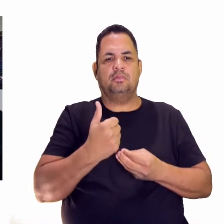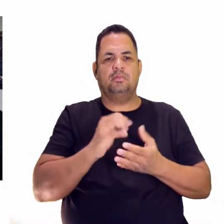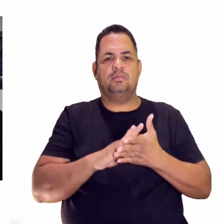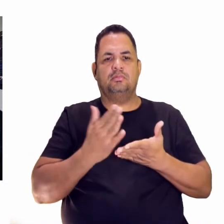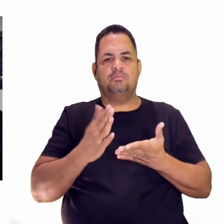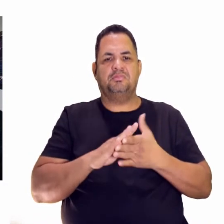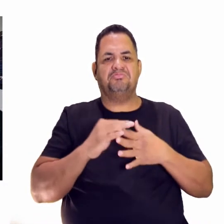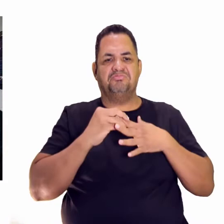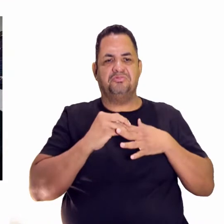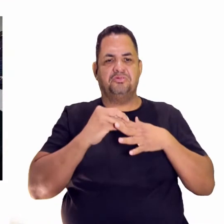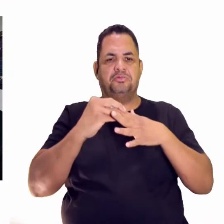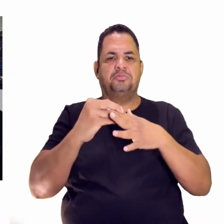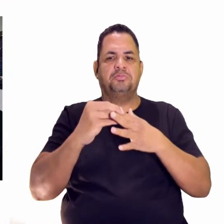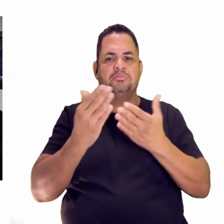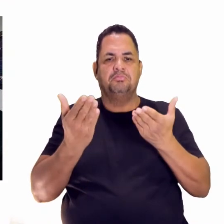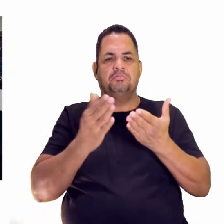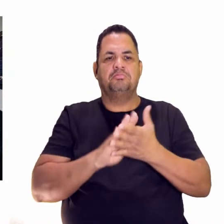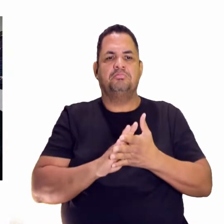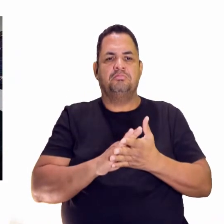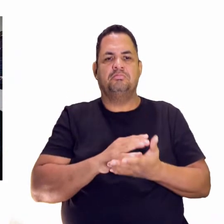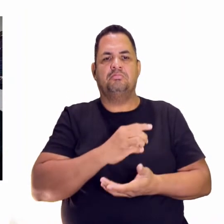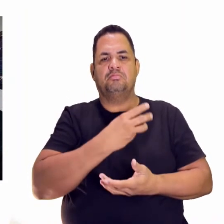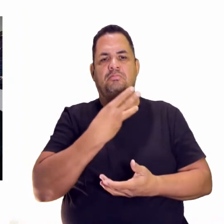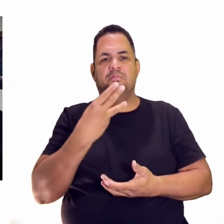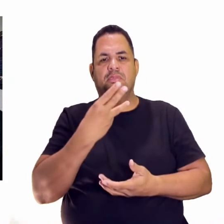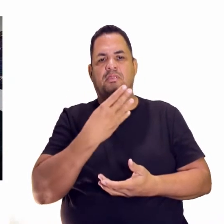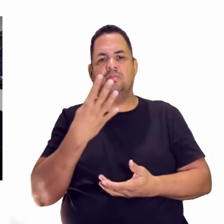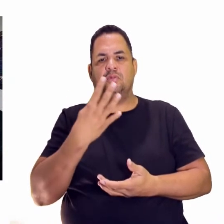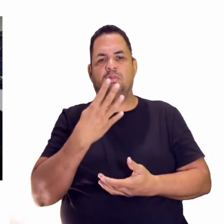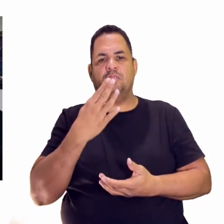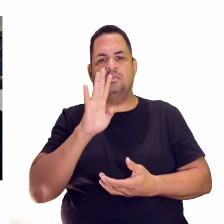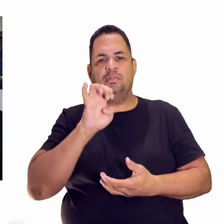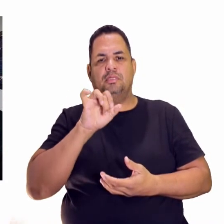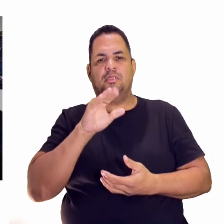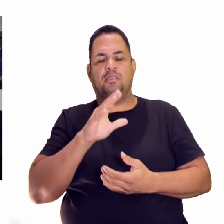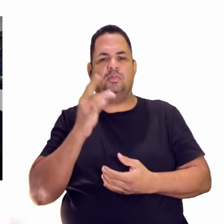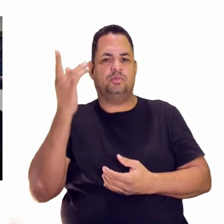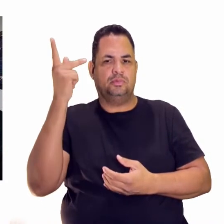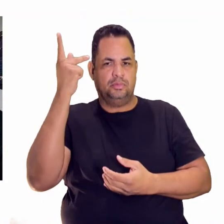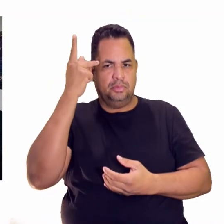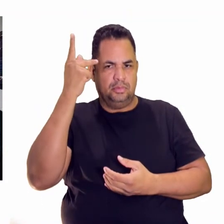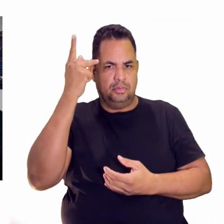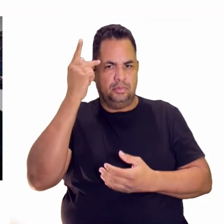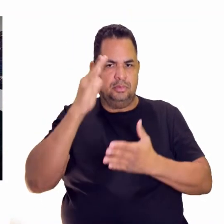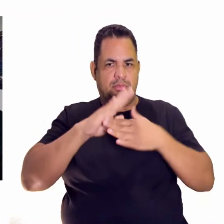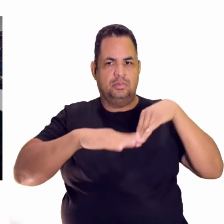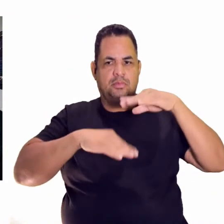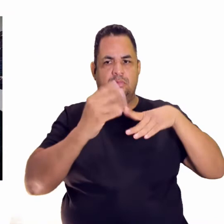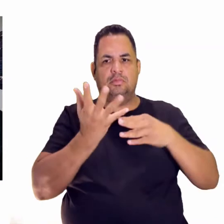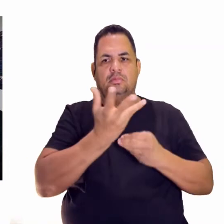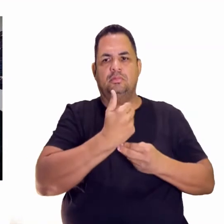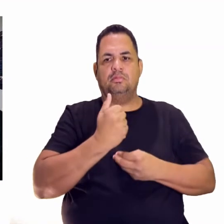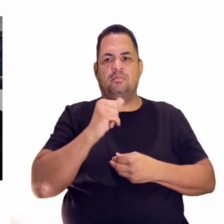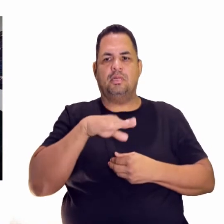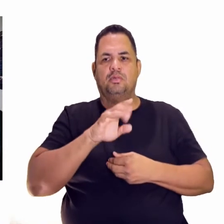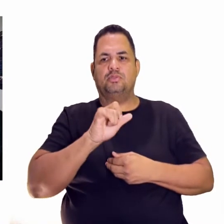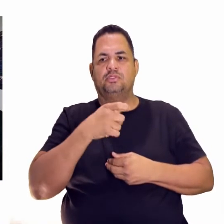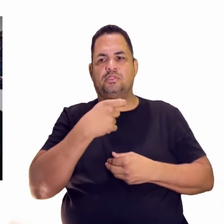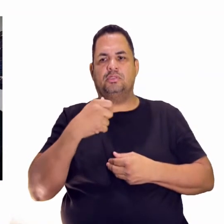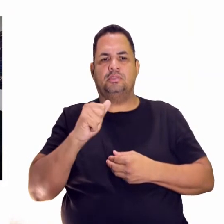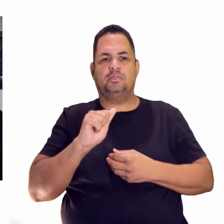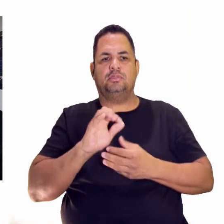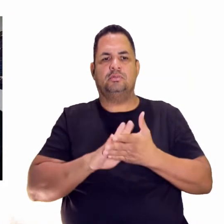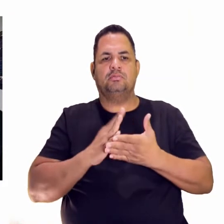dos destaques da 34ª Bienal de São Paulo e um dos artistas macuxis